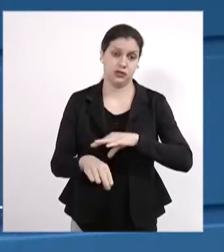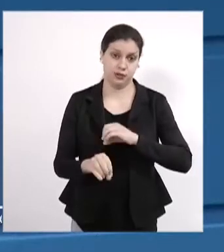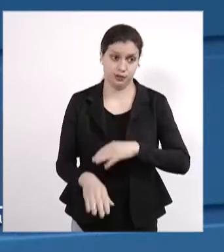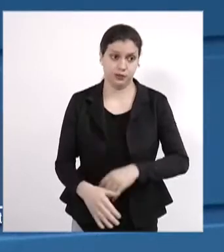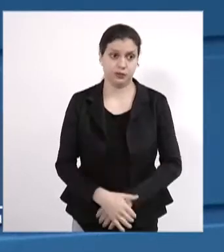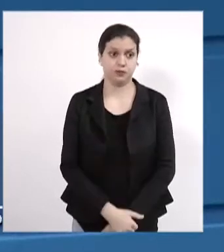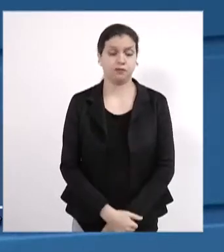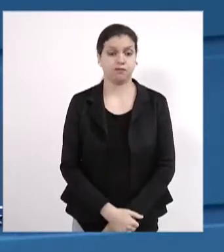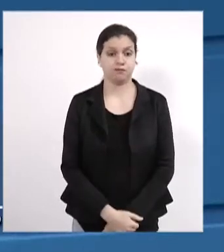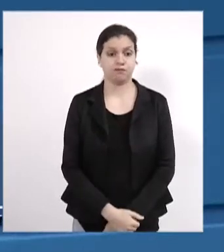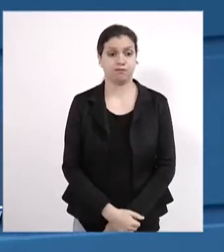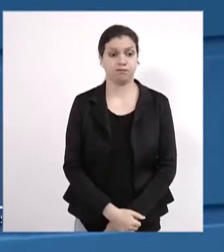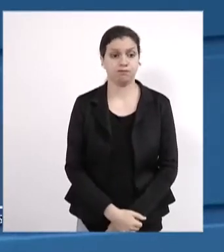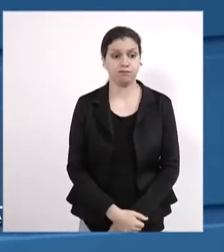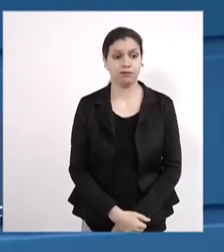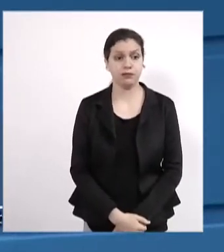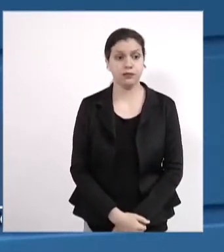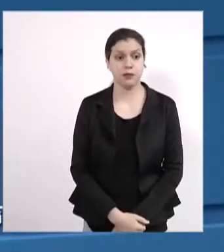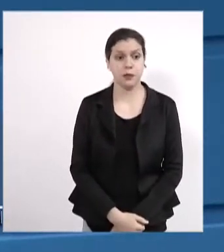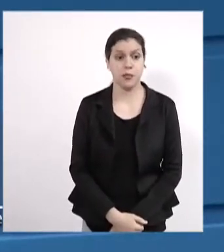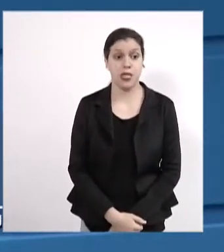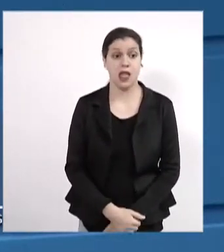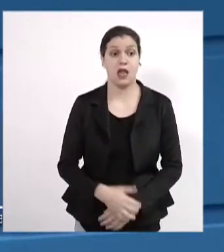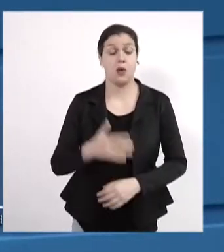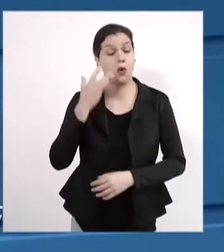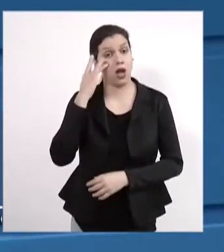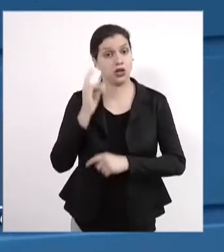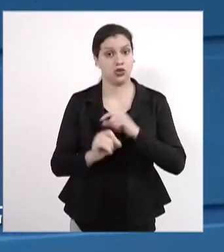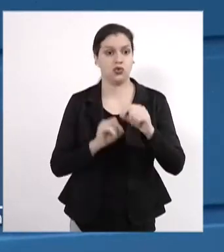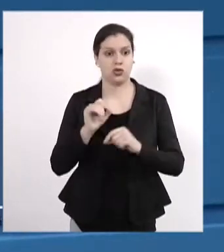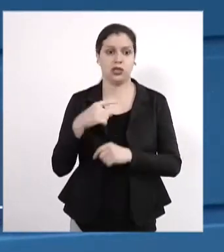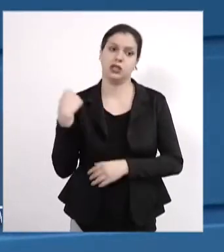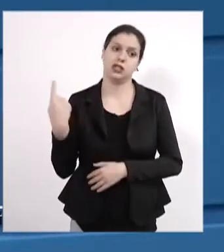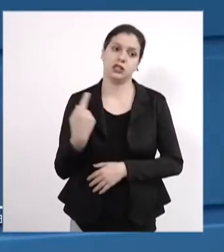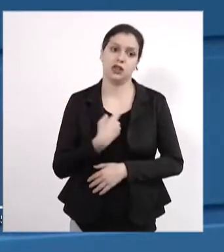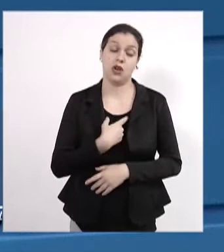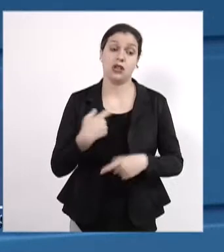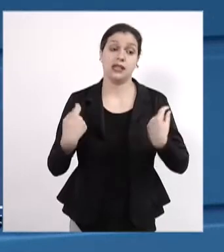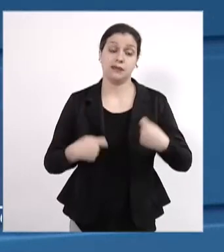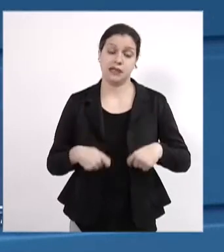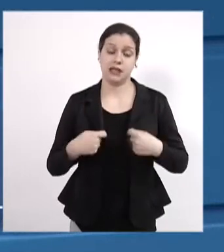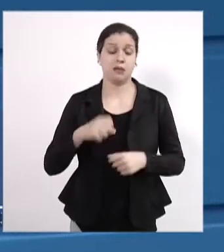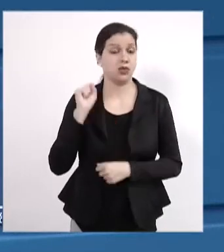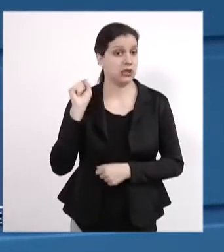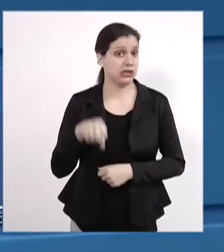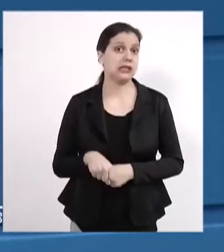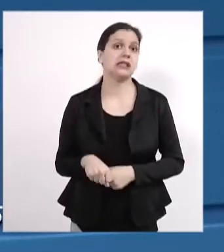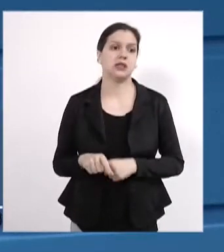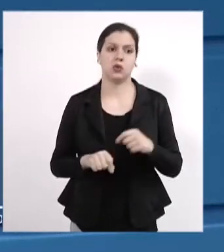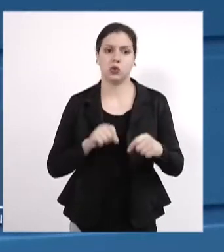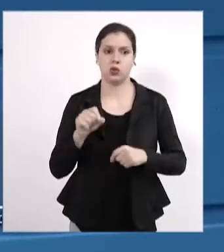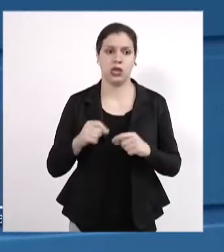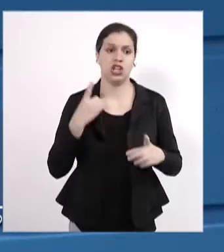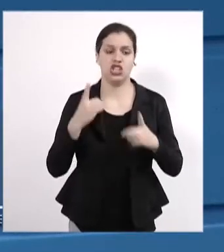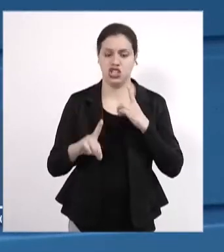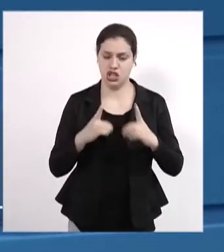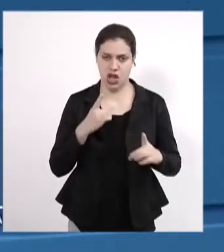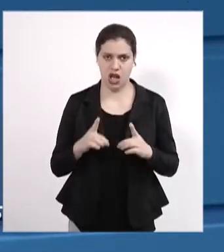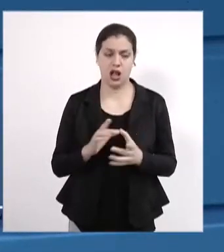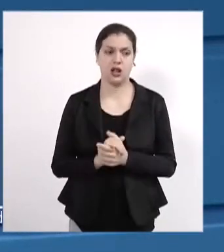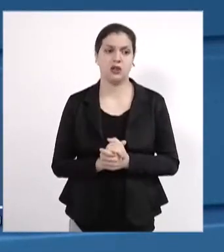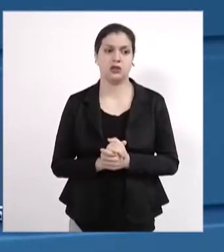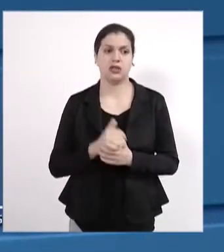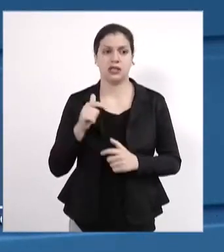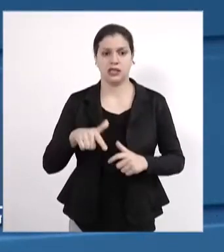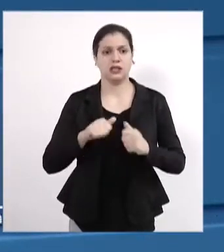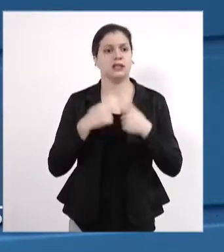dada a essas pessoas. Eu acho que nós devemos sim buscar dialogar, essa casa